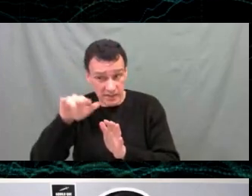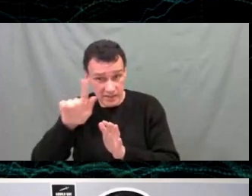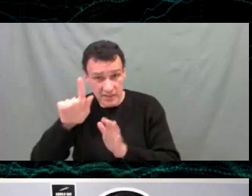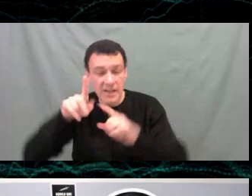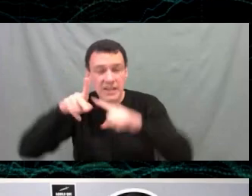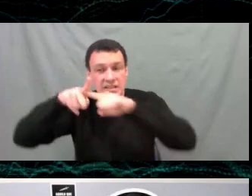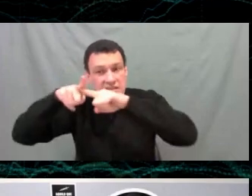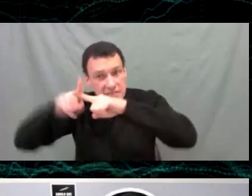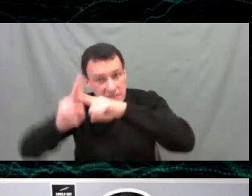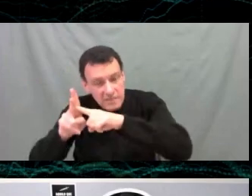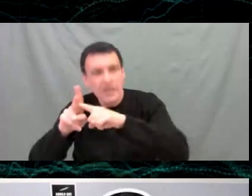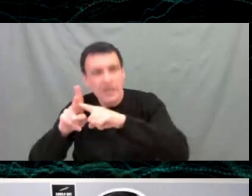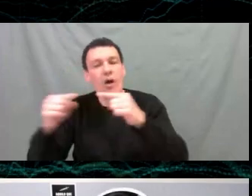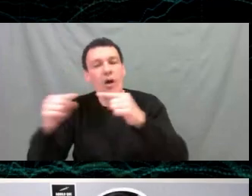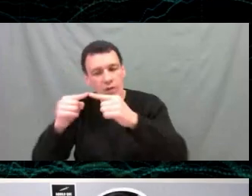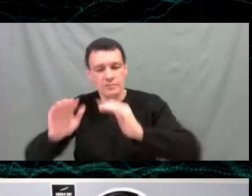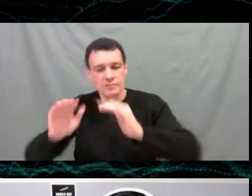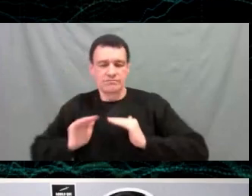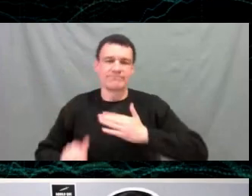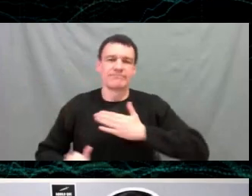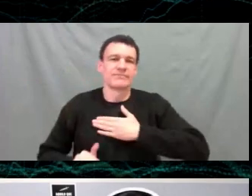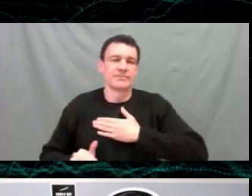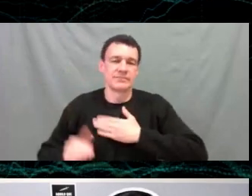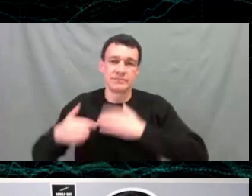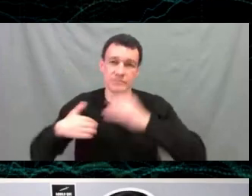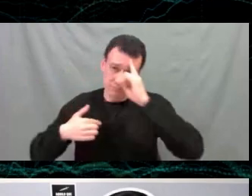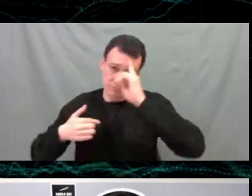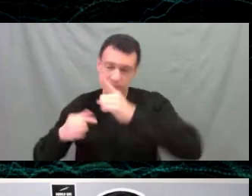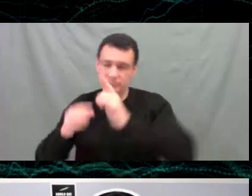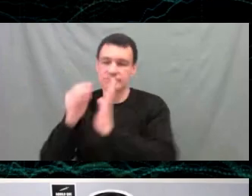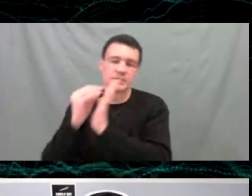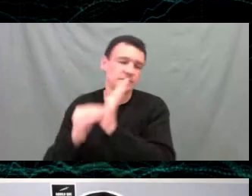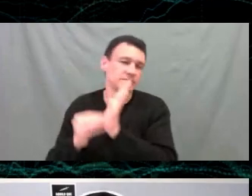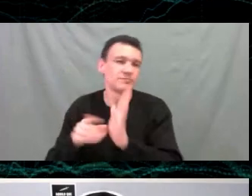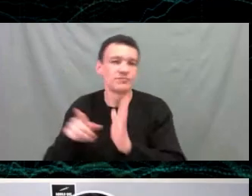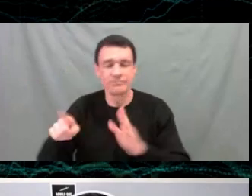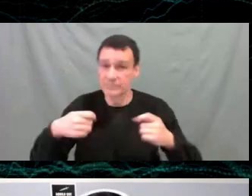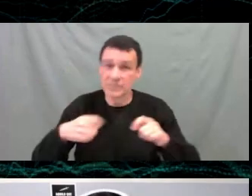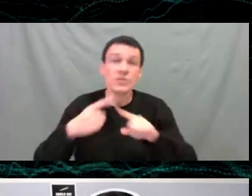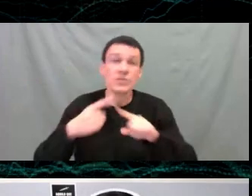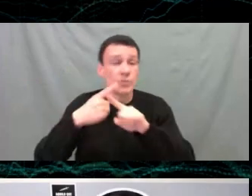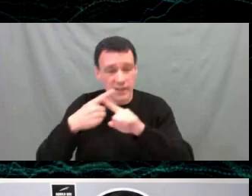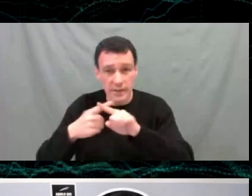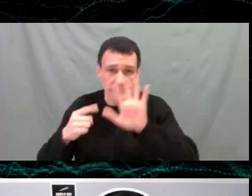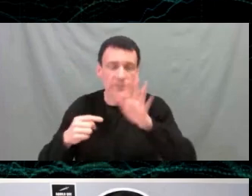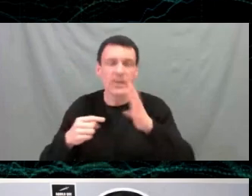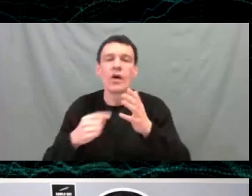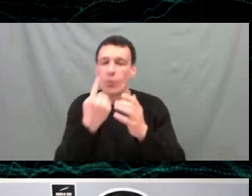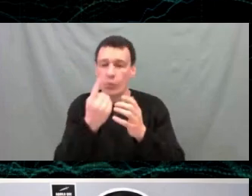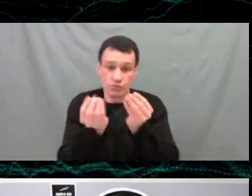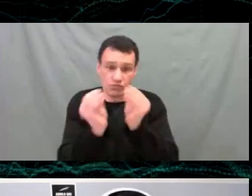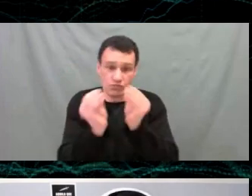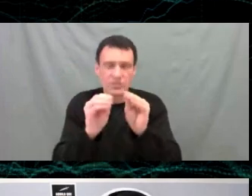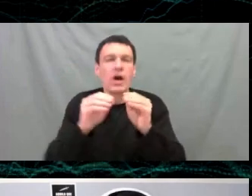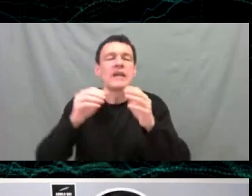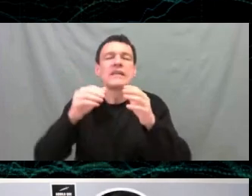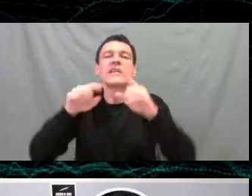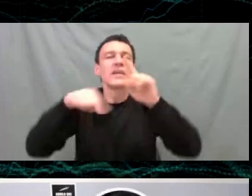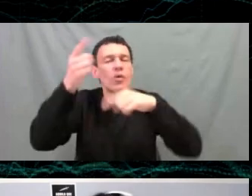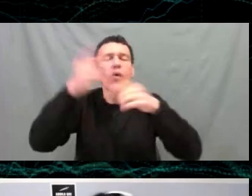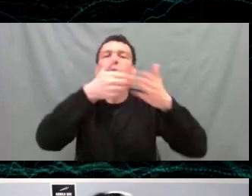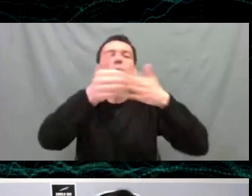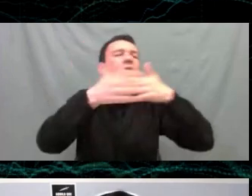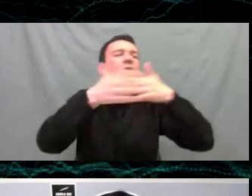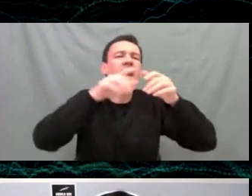Porque aquilo que tiver lá no particionamento da sua tabela, ele vai passar a ser mais válido que qualquer outro parâmetro que tu colocar aqui. Então, preste